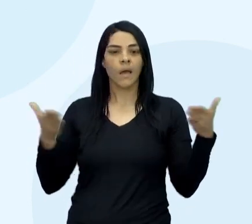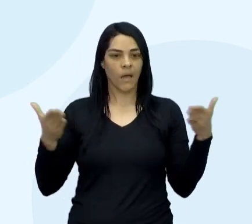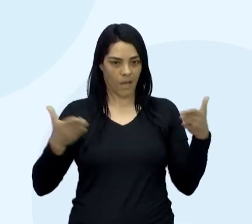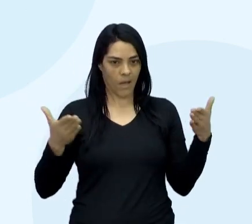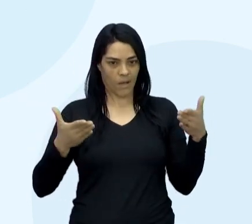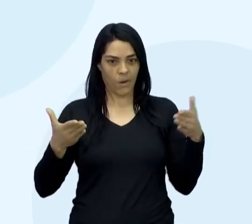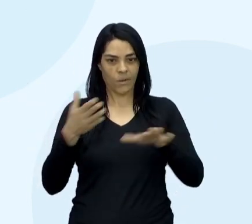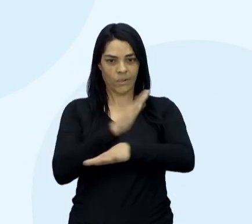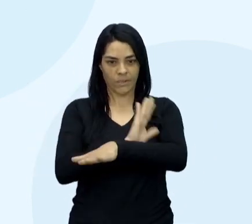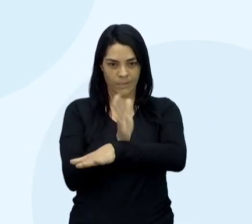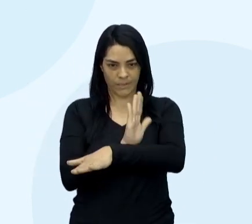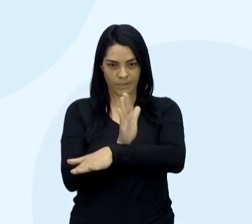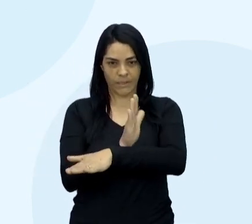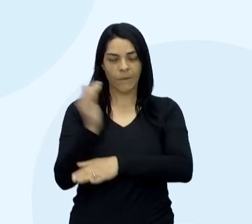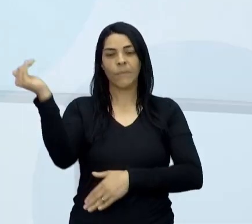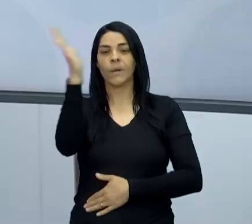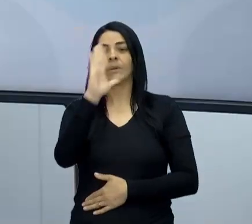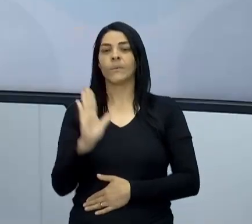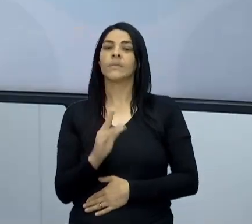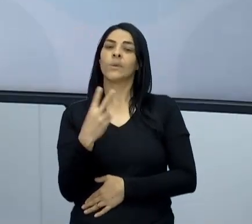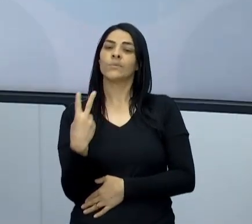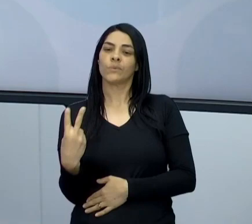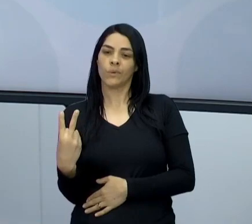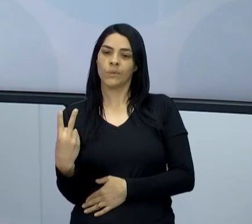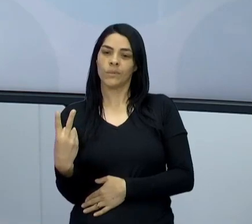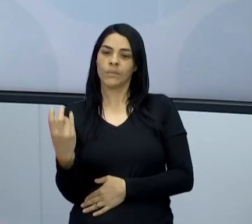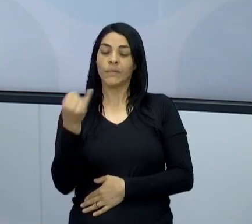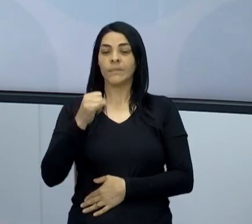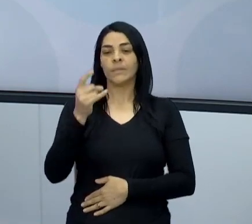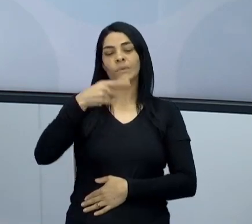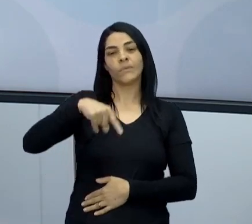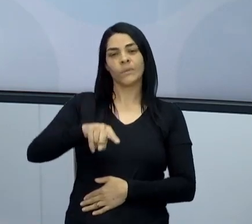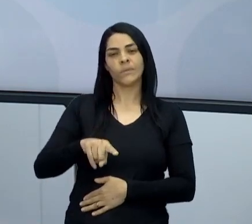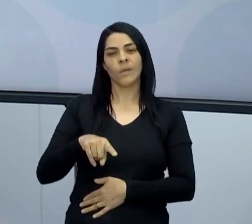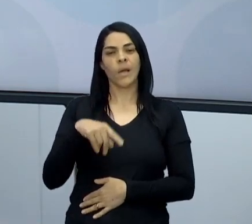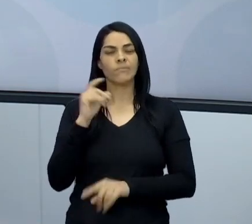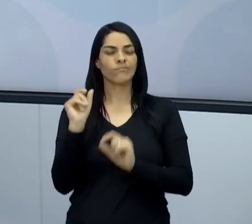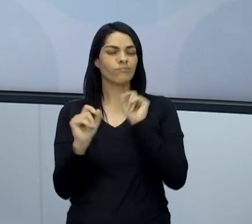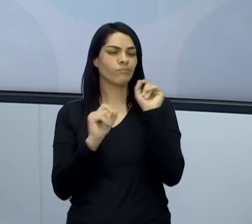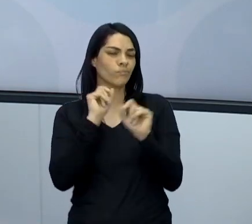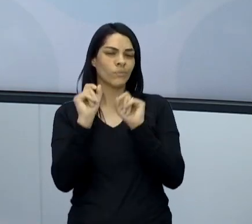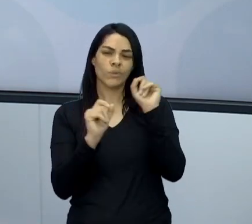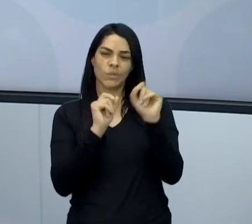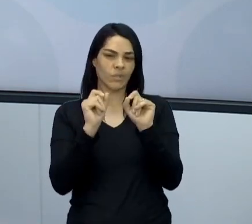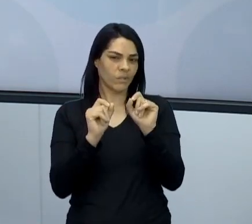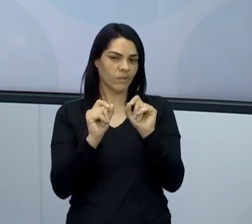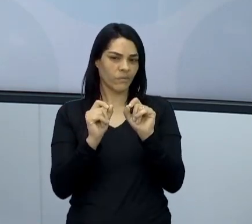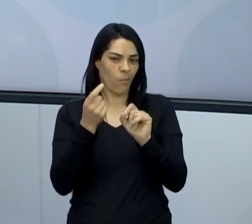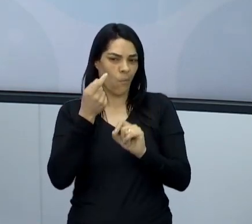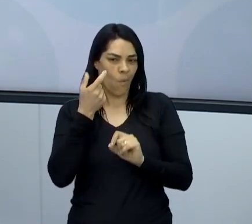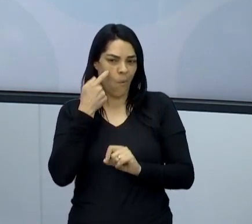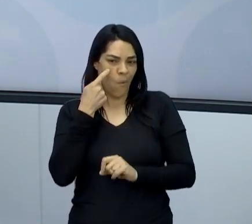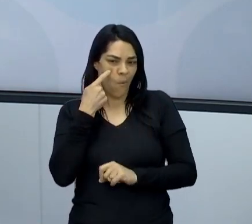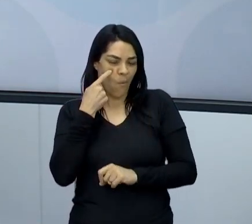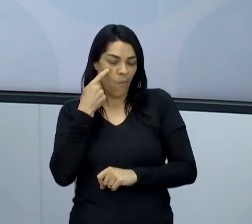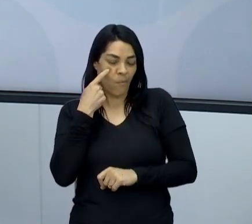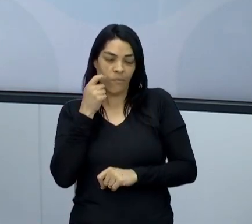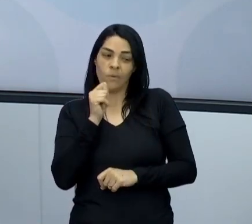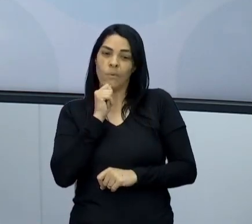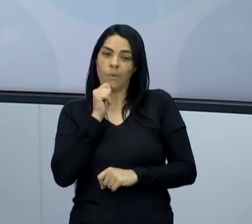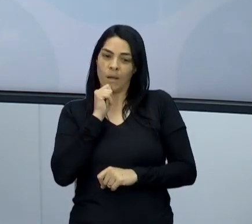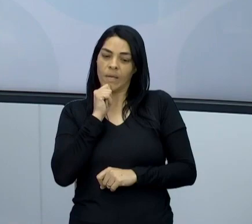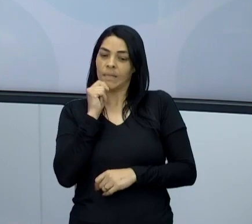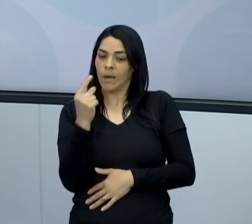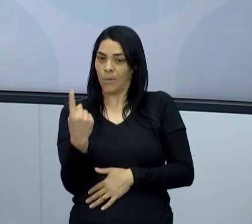2. Olha, se você, por algum motivo, não pegou a parte 1, eu recomendo enormemente que